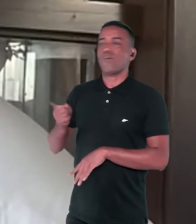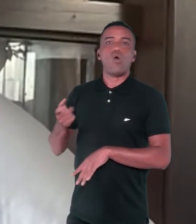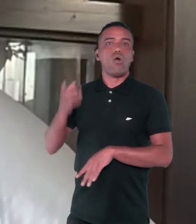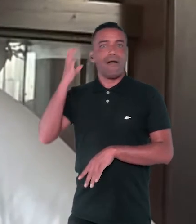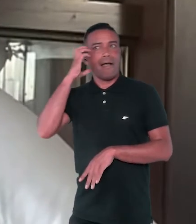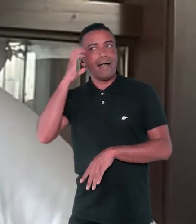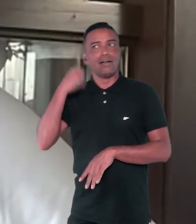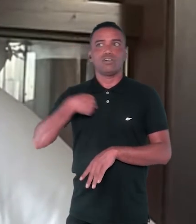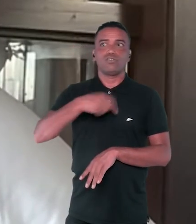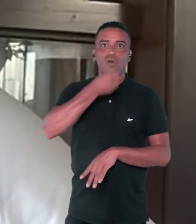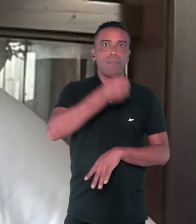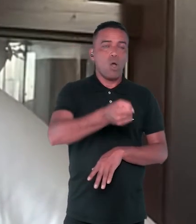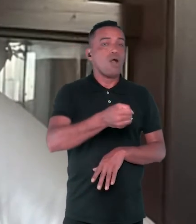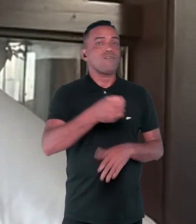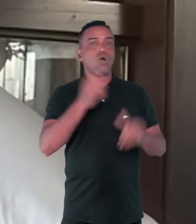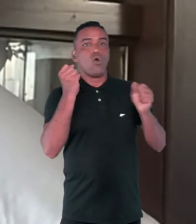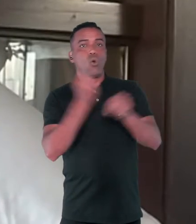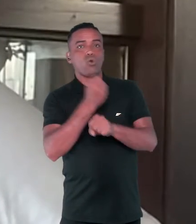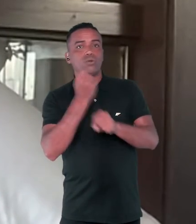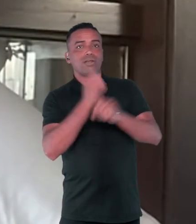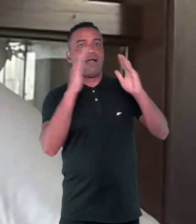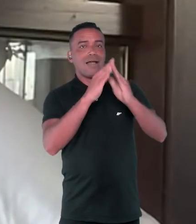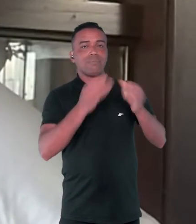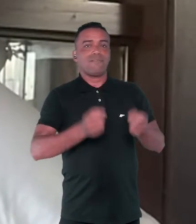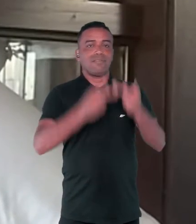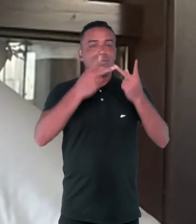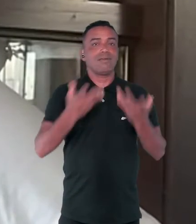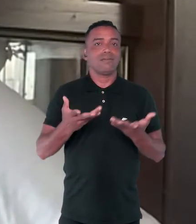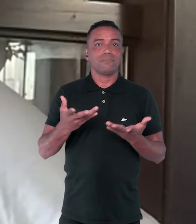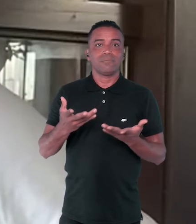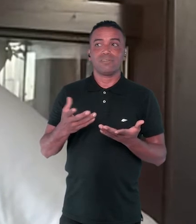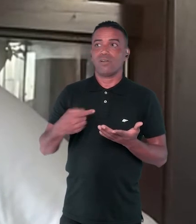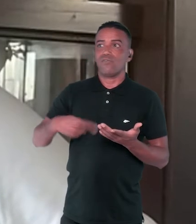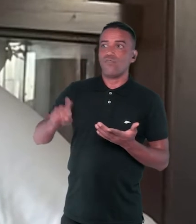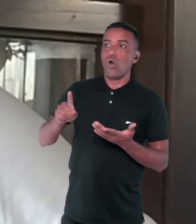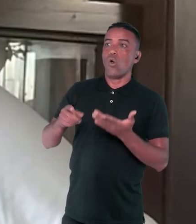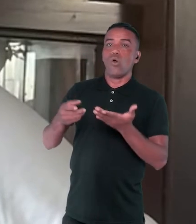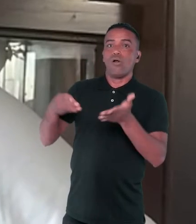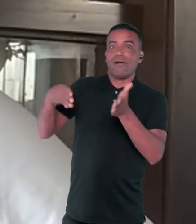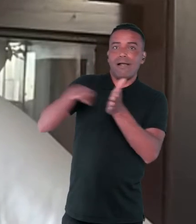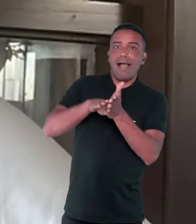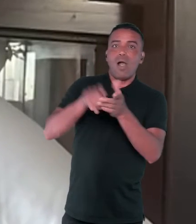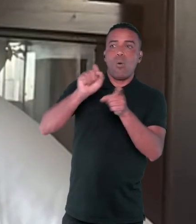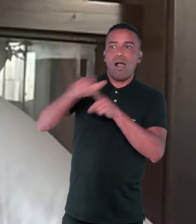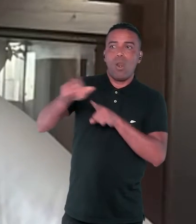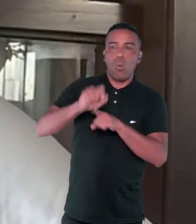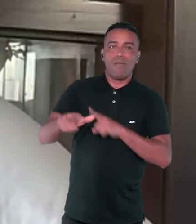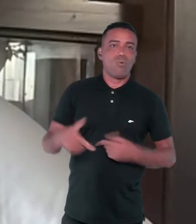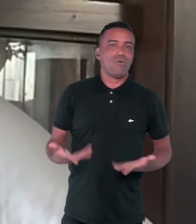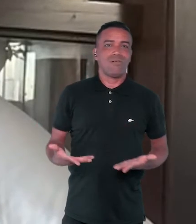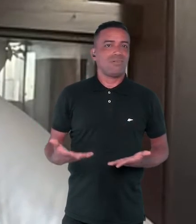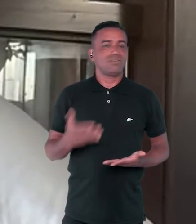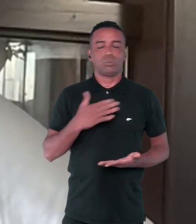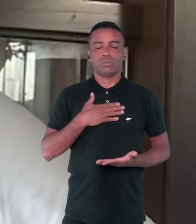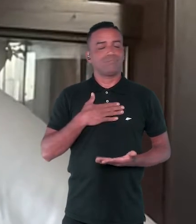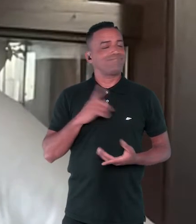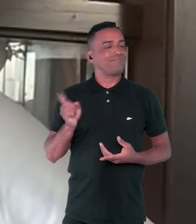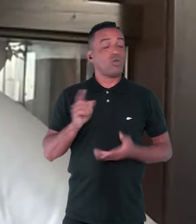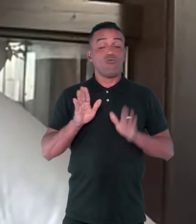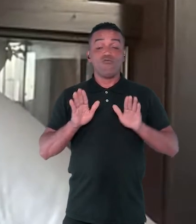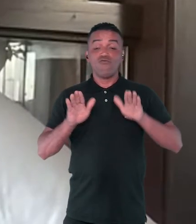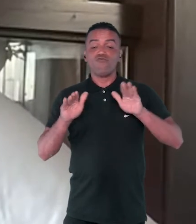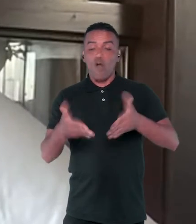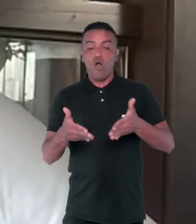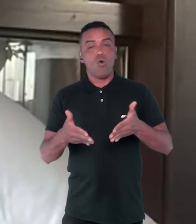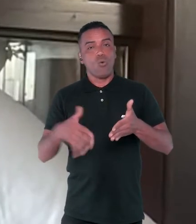rádio, mas eu vou construir casa para vender, mas eu vou ser frotista de aluguel, eu vou ser. Não é a minha praia. Eu foco no que